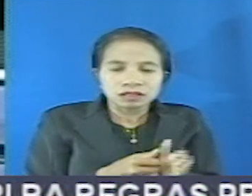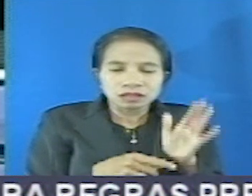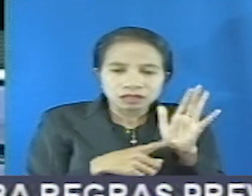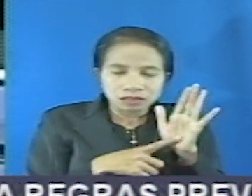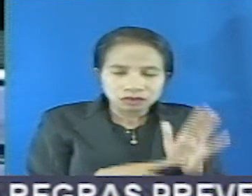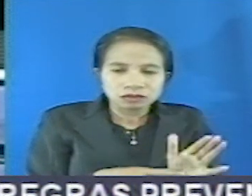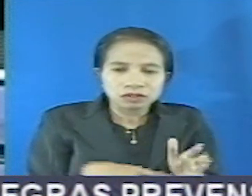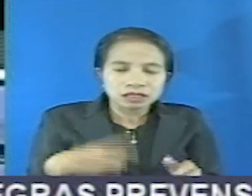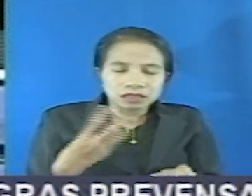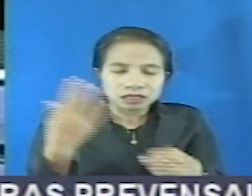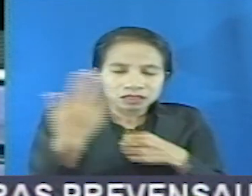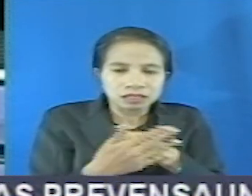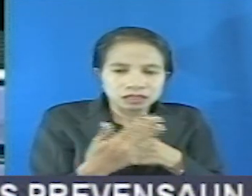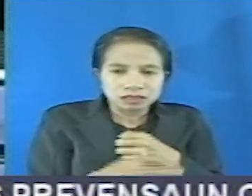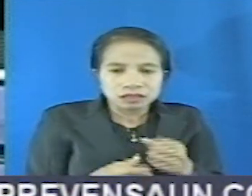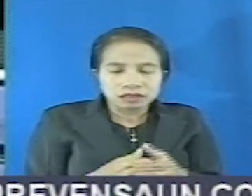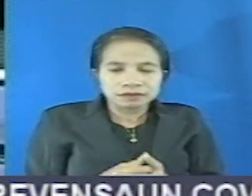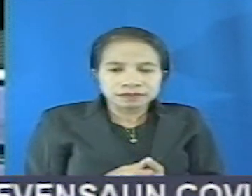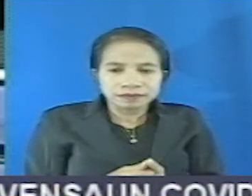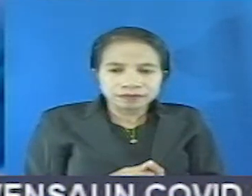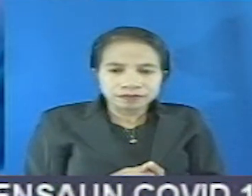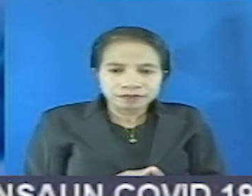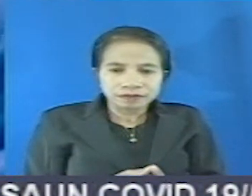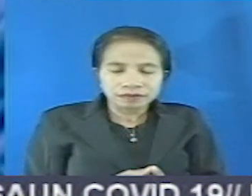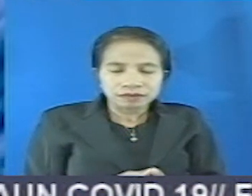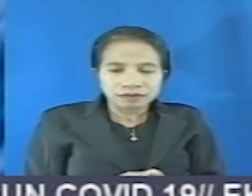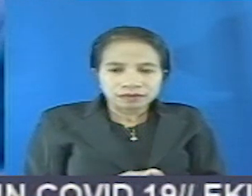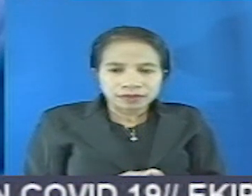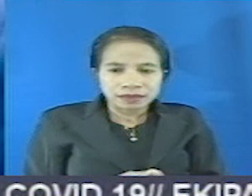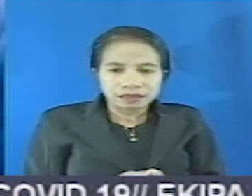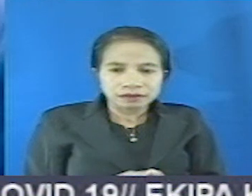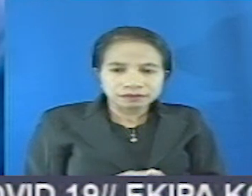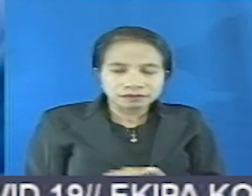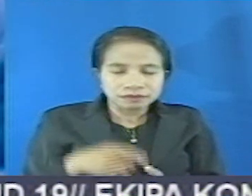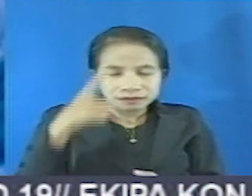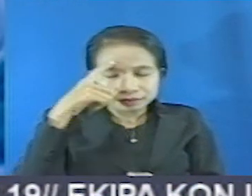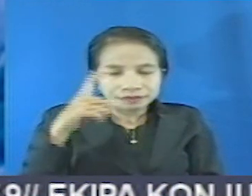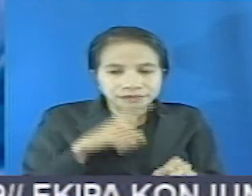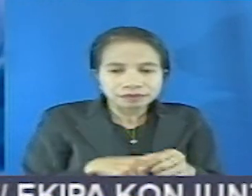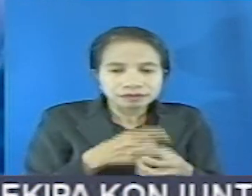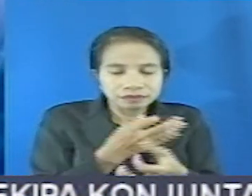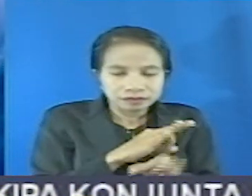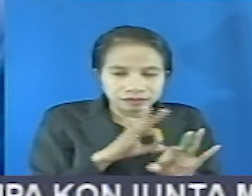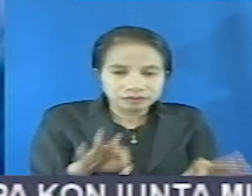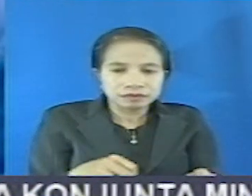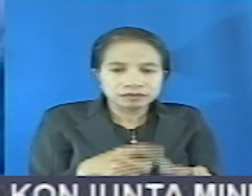na rai ninem sim senador aprovisionamento ninem sim também senador tamba questão tempo hanan ita termina ia seguimento sira hulu depois de continuar fali ba